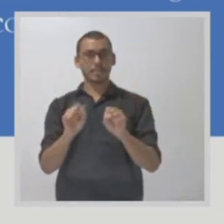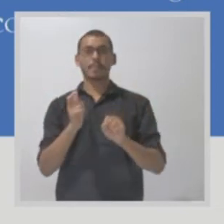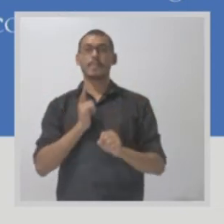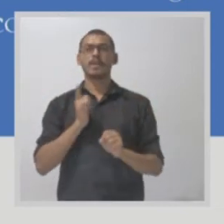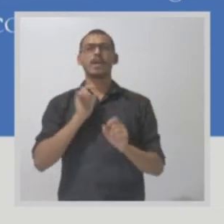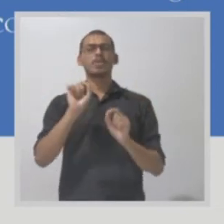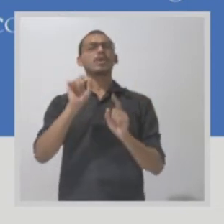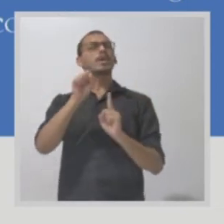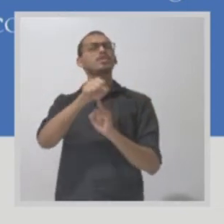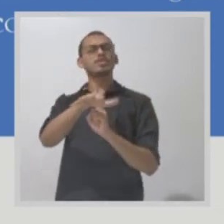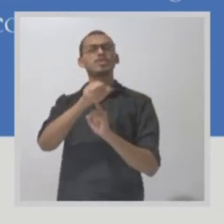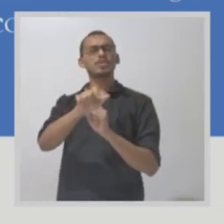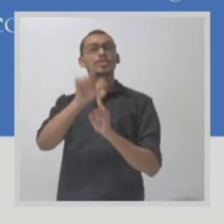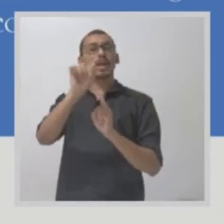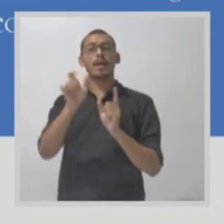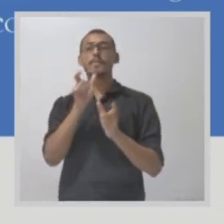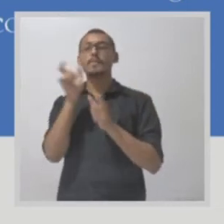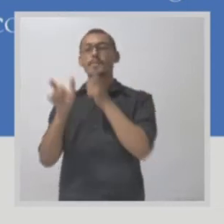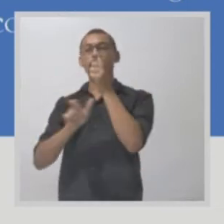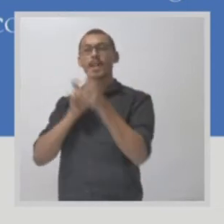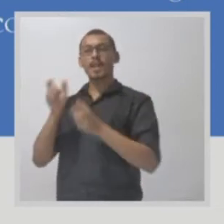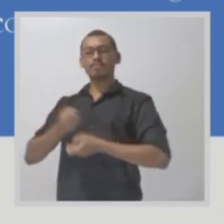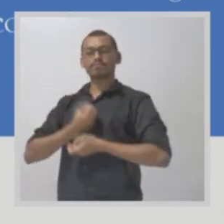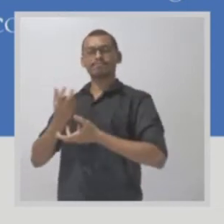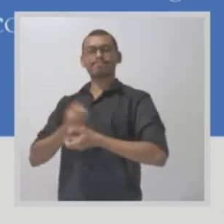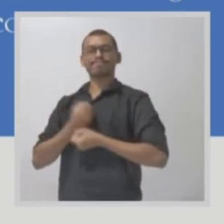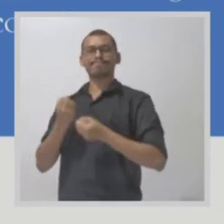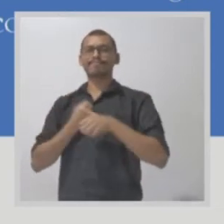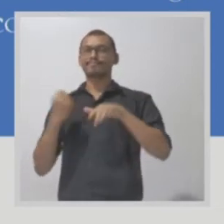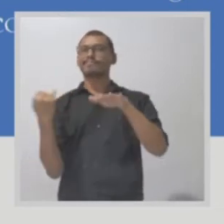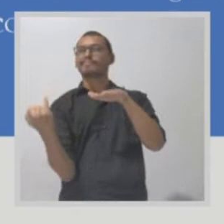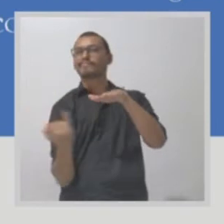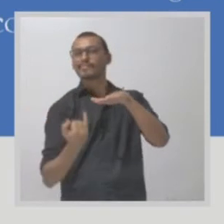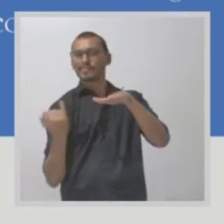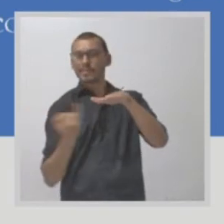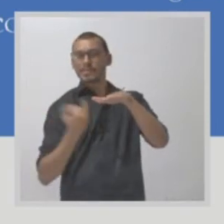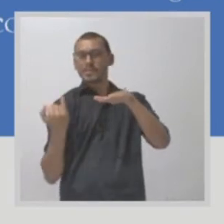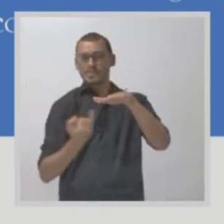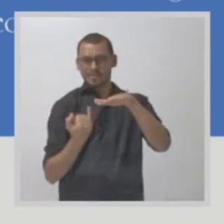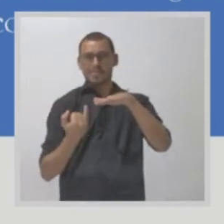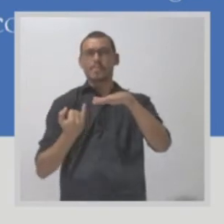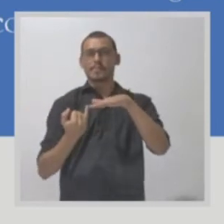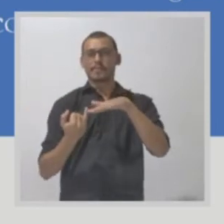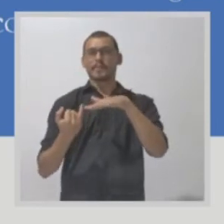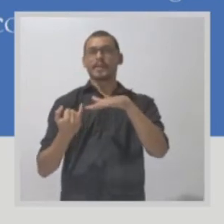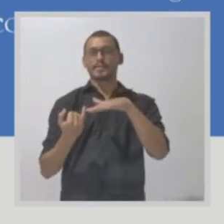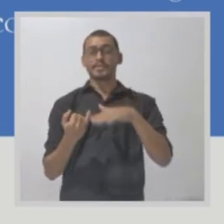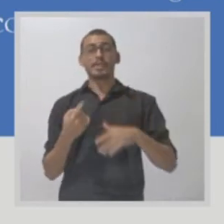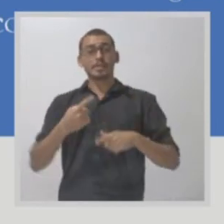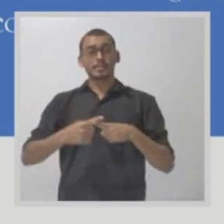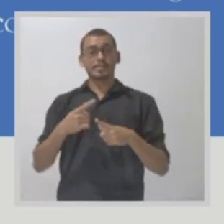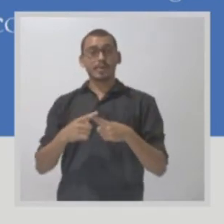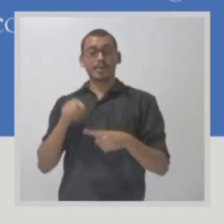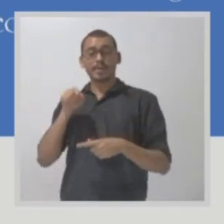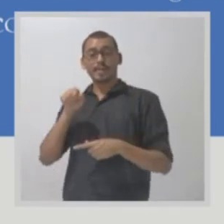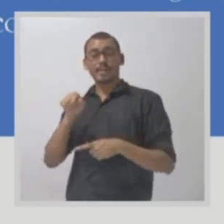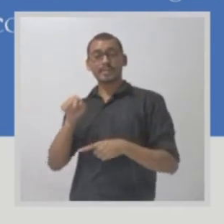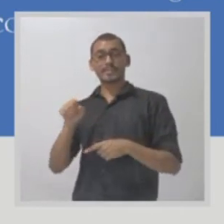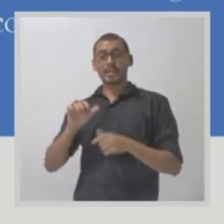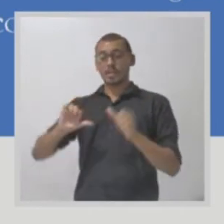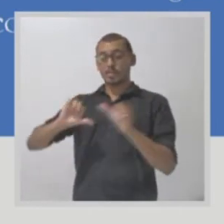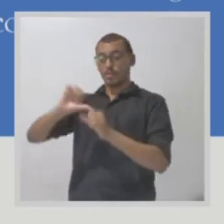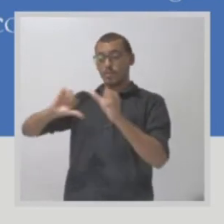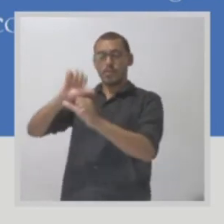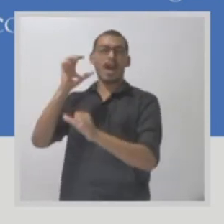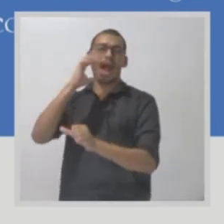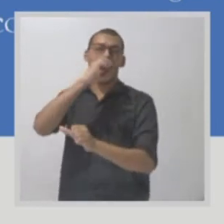as gírias? São palavras ou expressões informais, efêmeras. Por que efêmeras? Porque elas se modificam muito